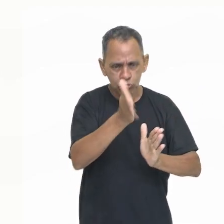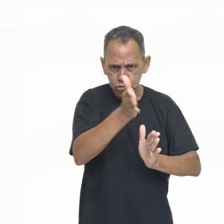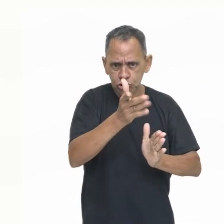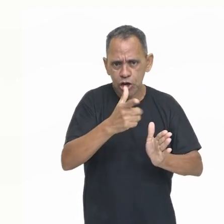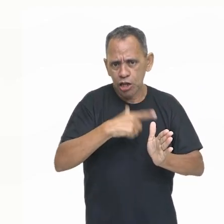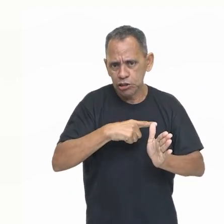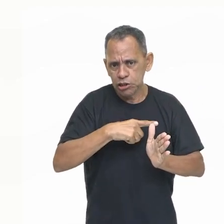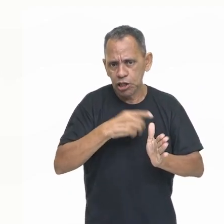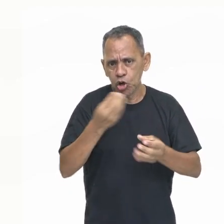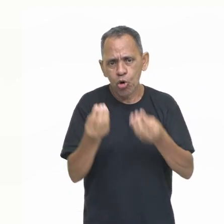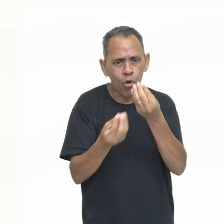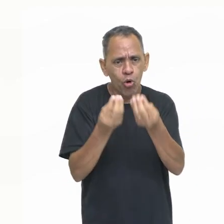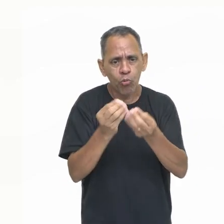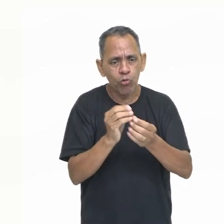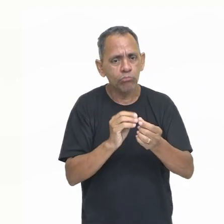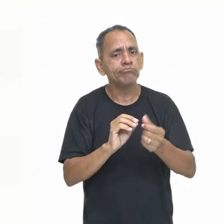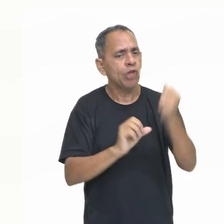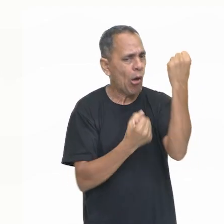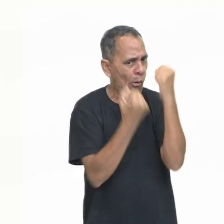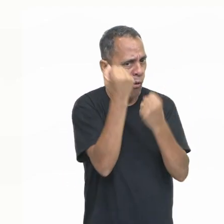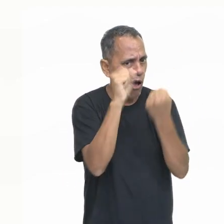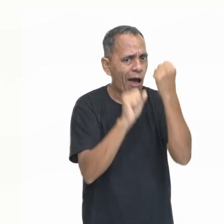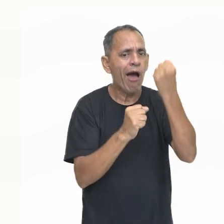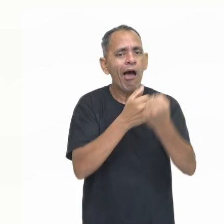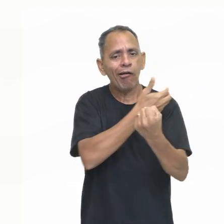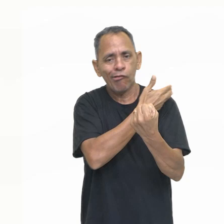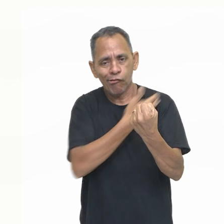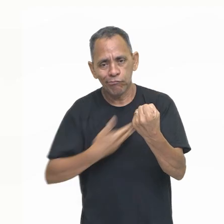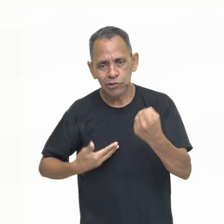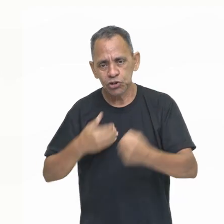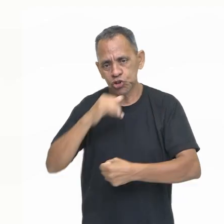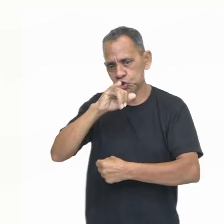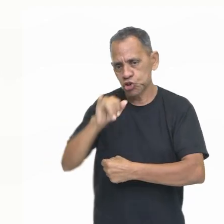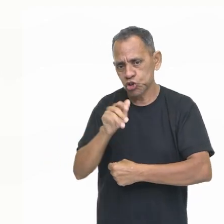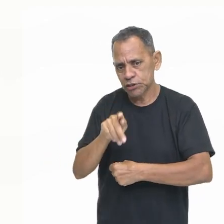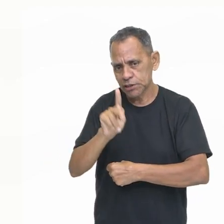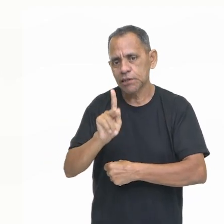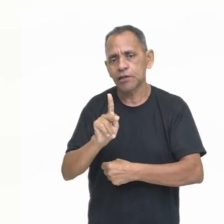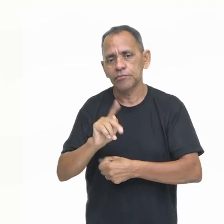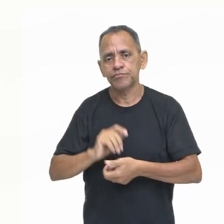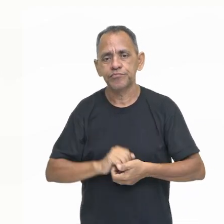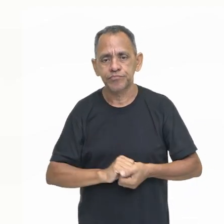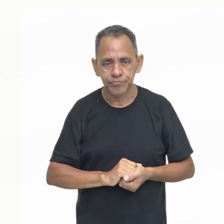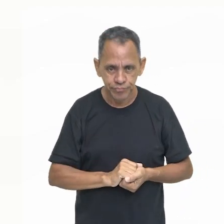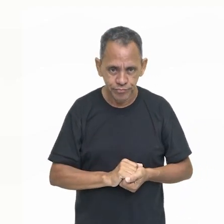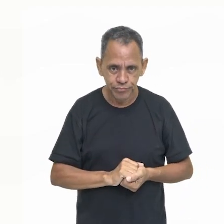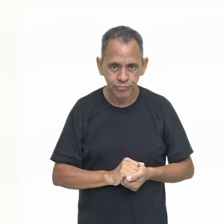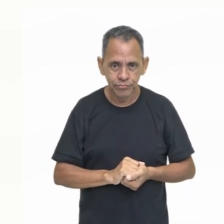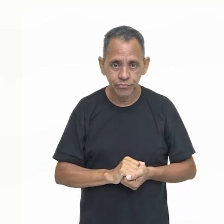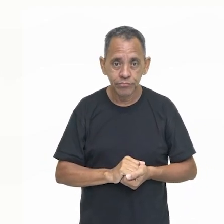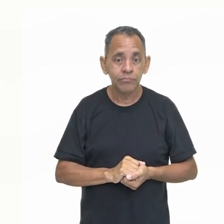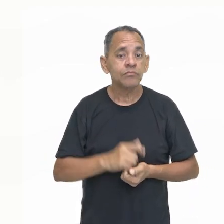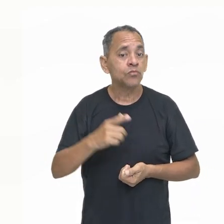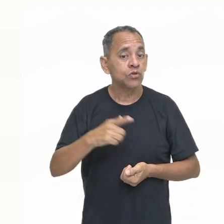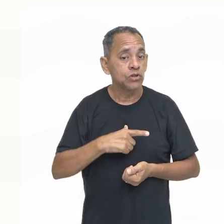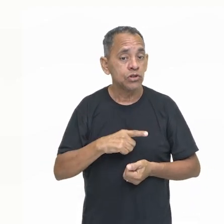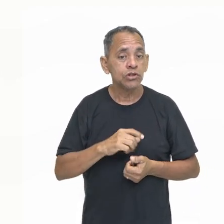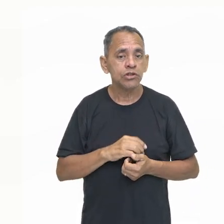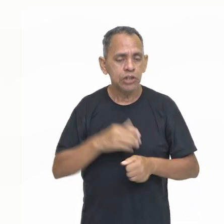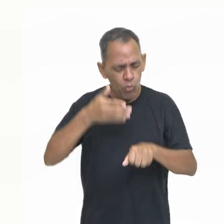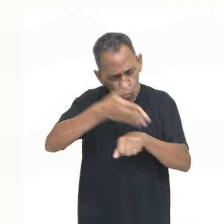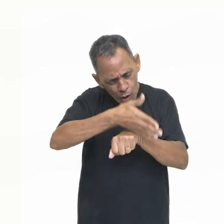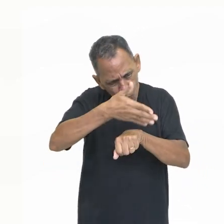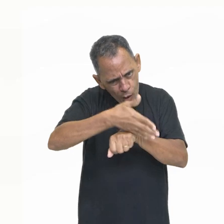termo industrialização, com o governo de Juscelino Kubitschek, né? Houve um maior ingresso